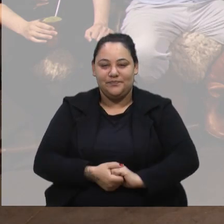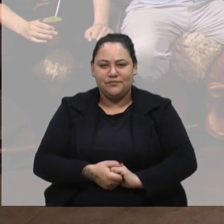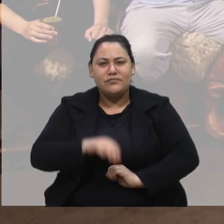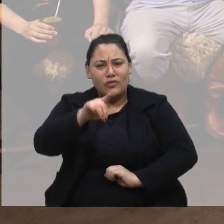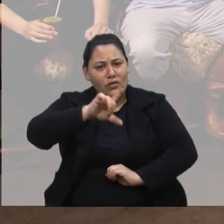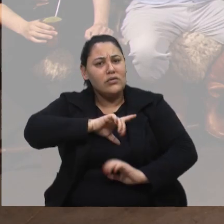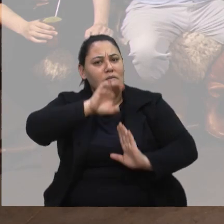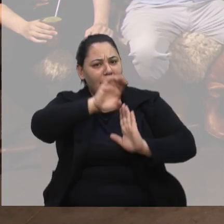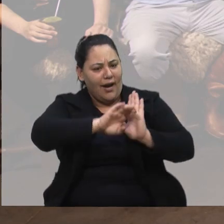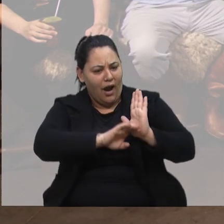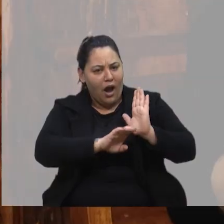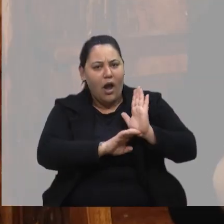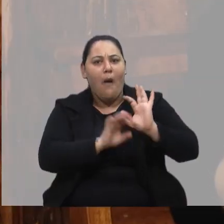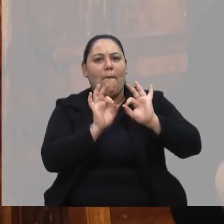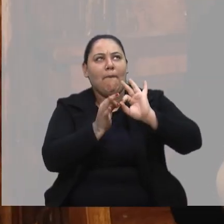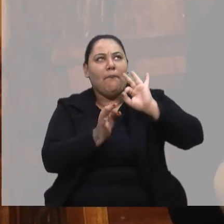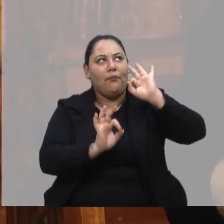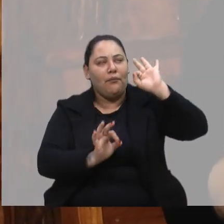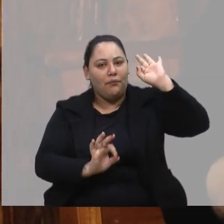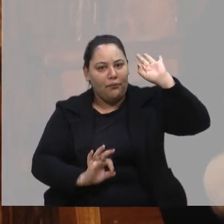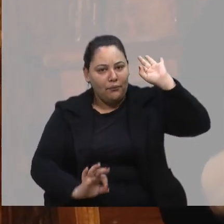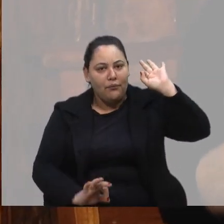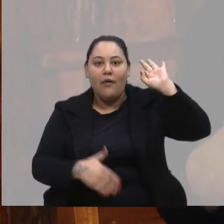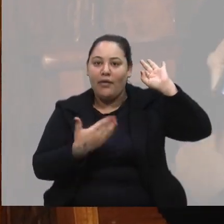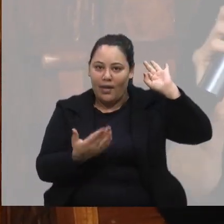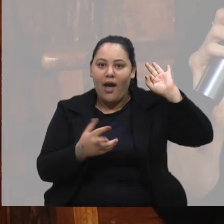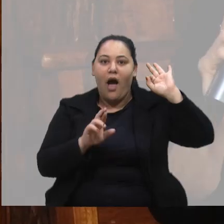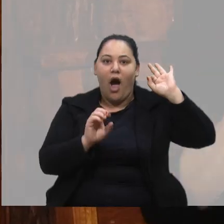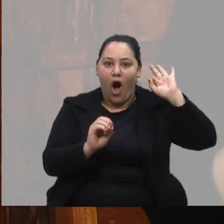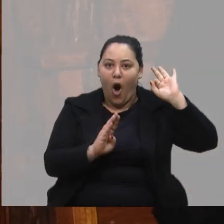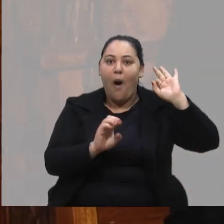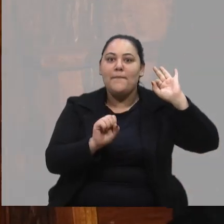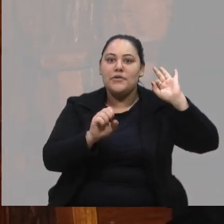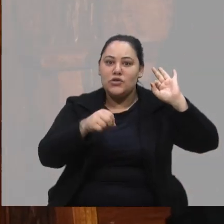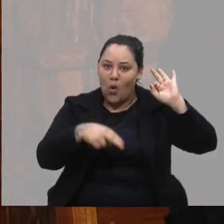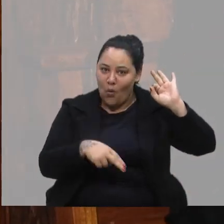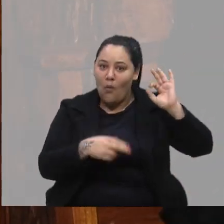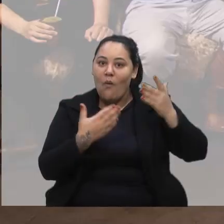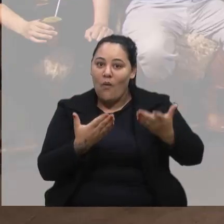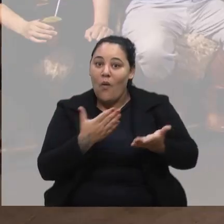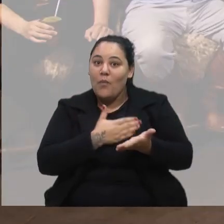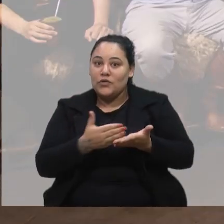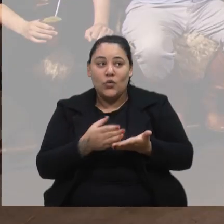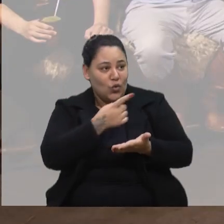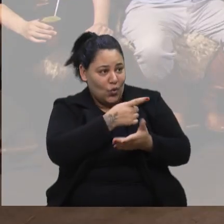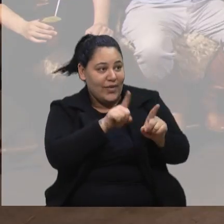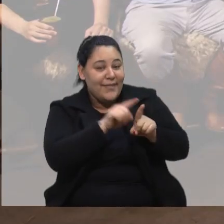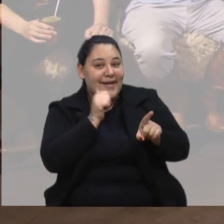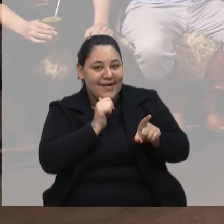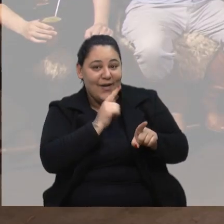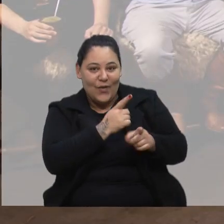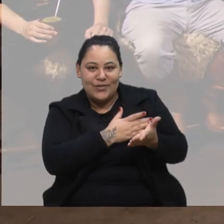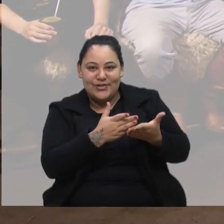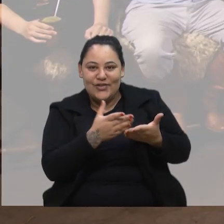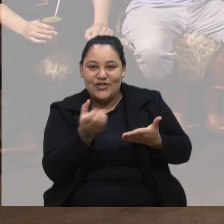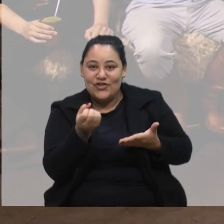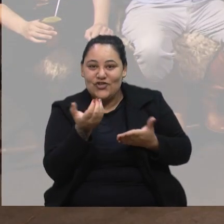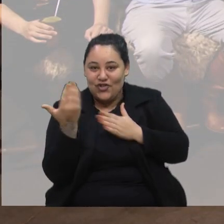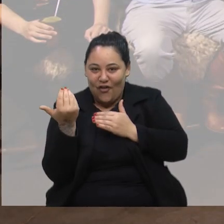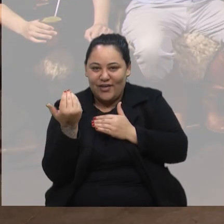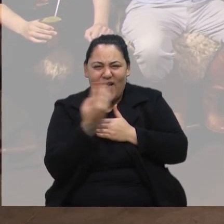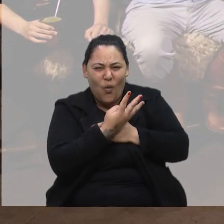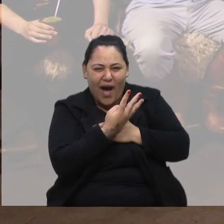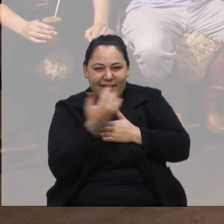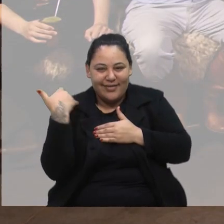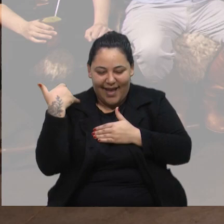carreira longa, né, Robson Bueira? E começou novinho, a Malu também começou bem novinha. Você foi com 4 anos,